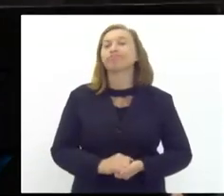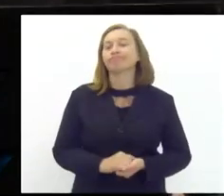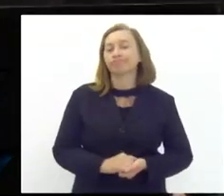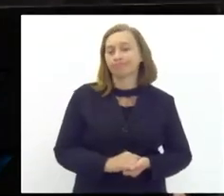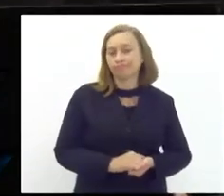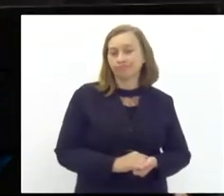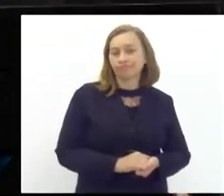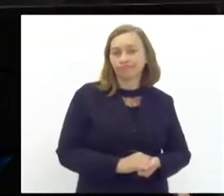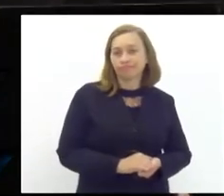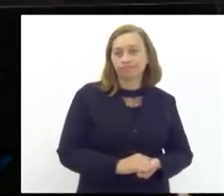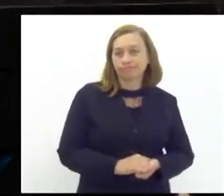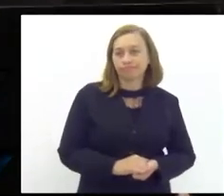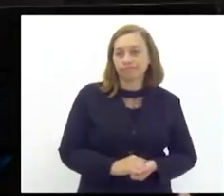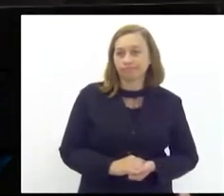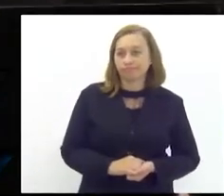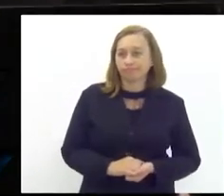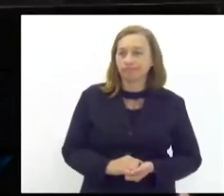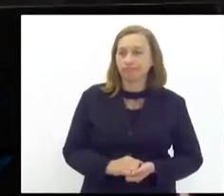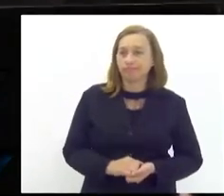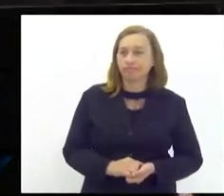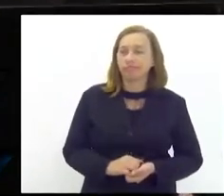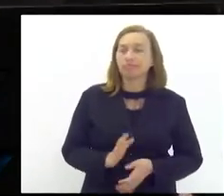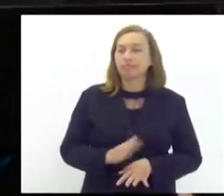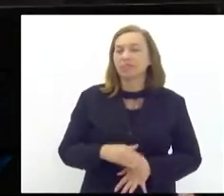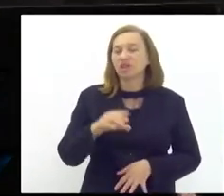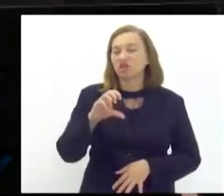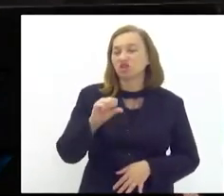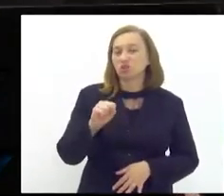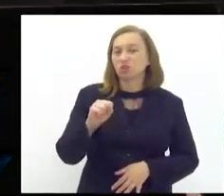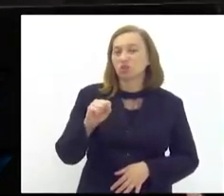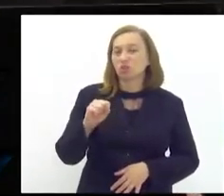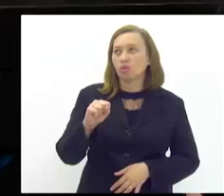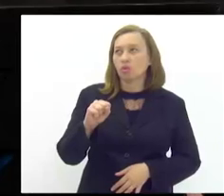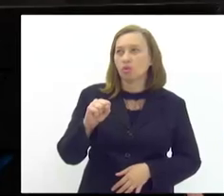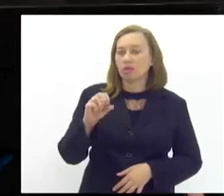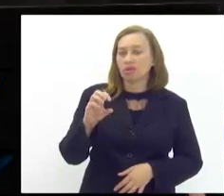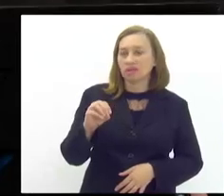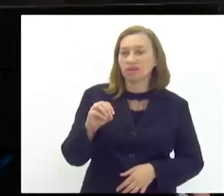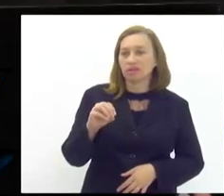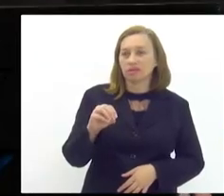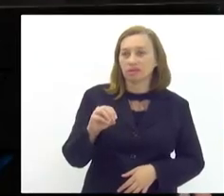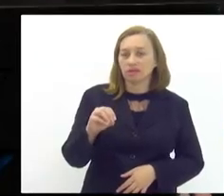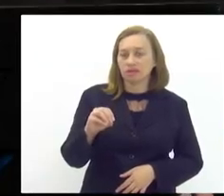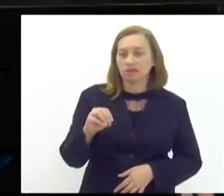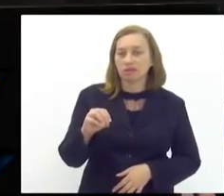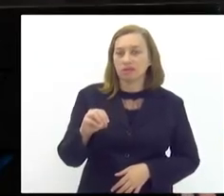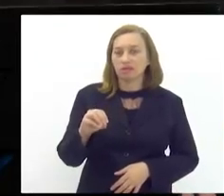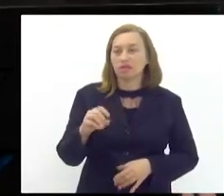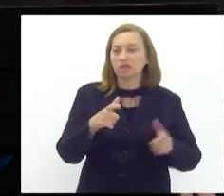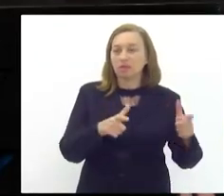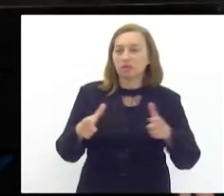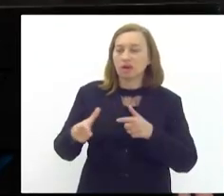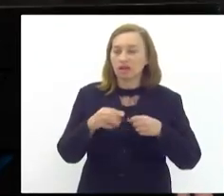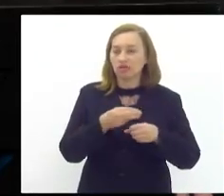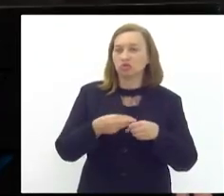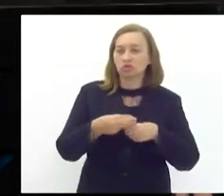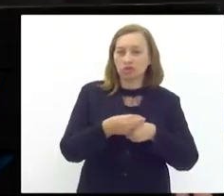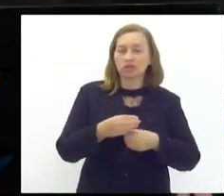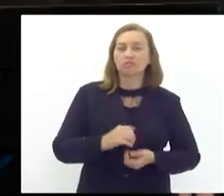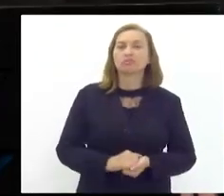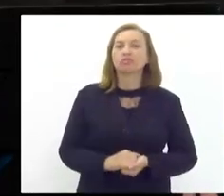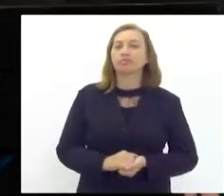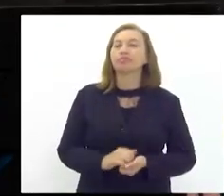unidades que constam mais de 80 municípios né que corrigindo a minha fala e que já está